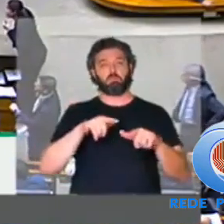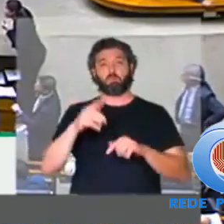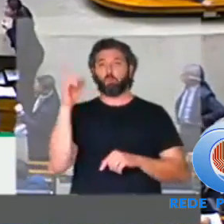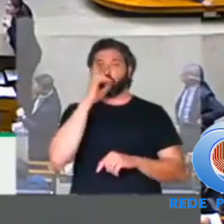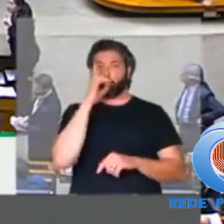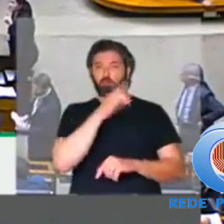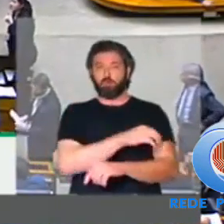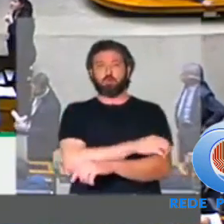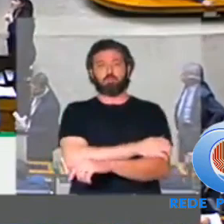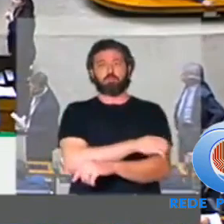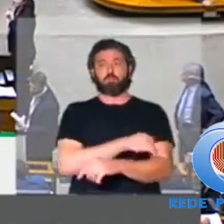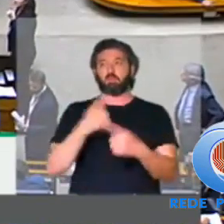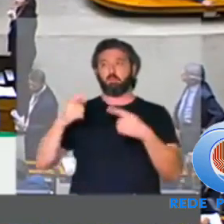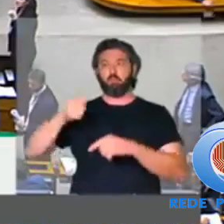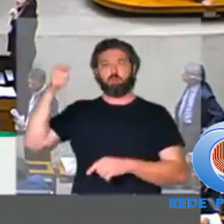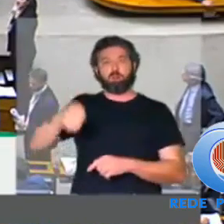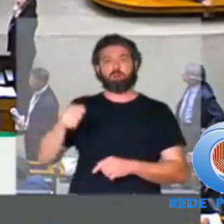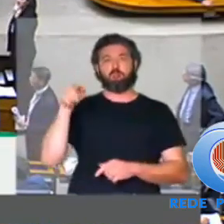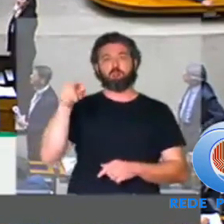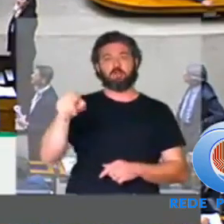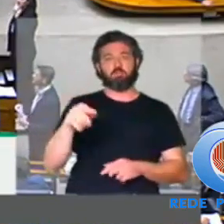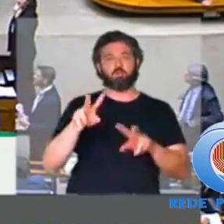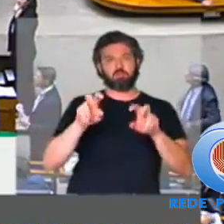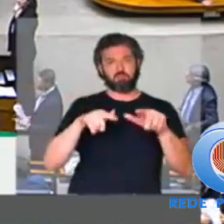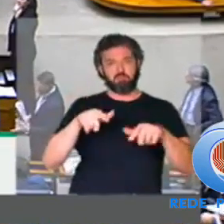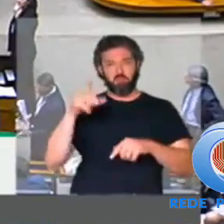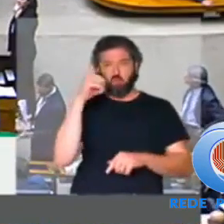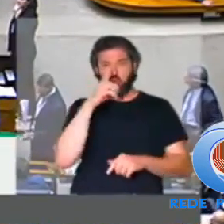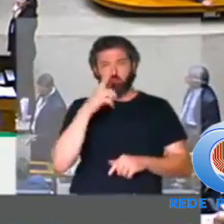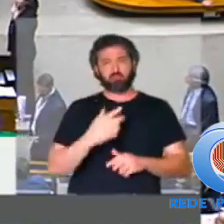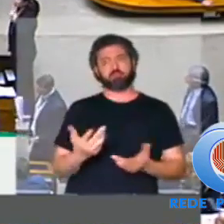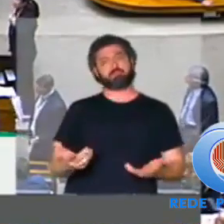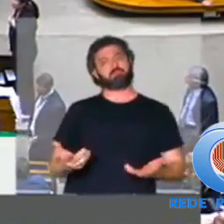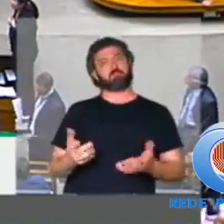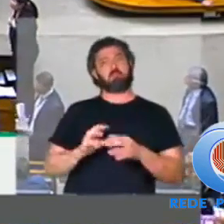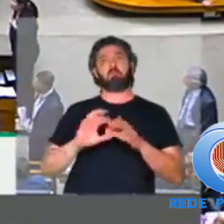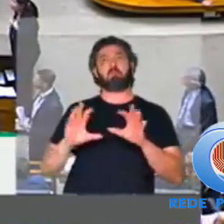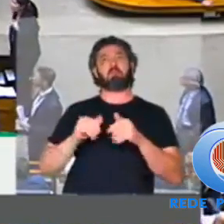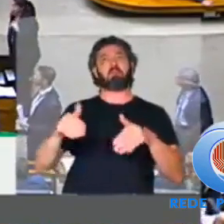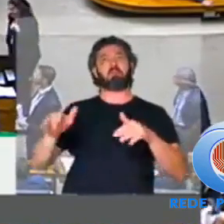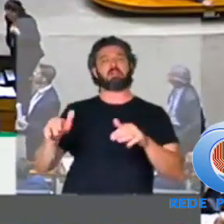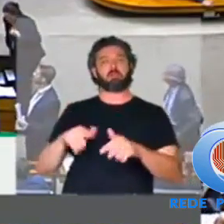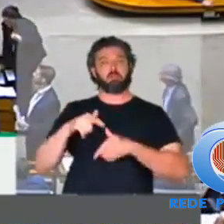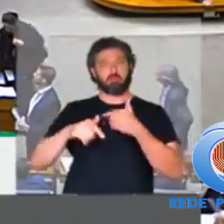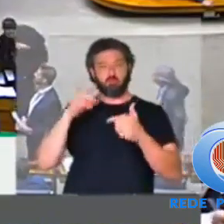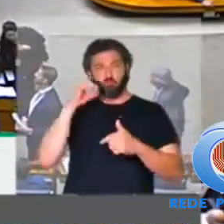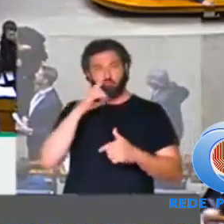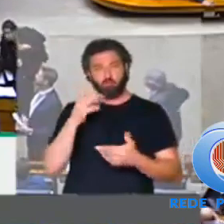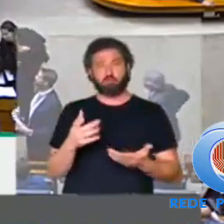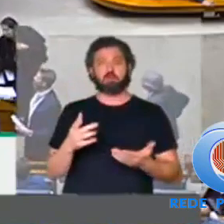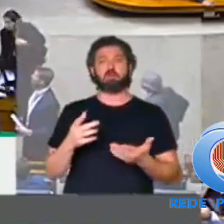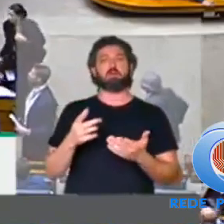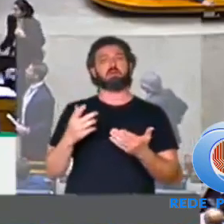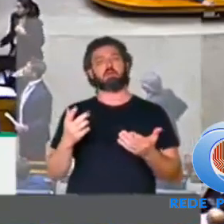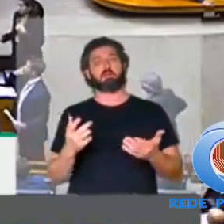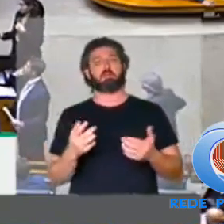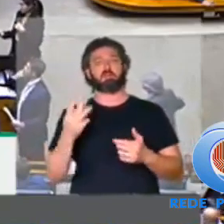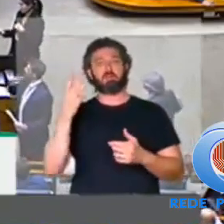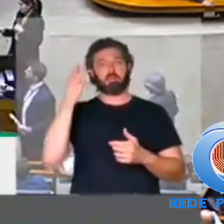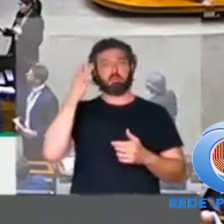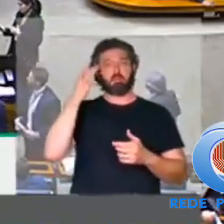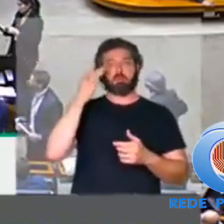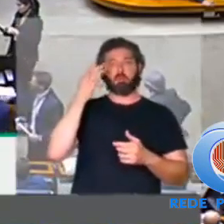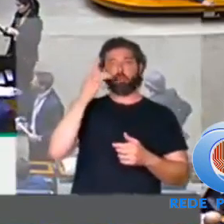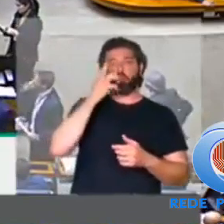aos domingos, né? A oposição está batendo firme nesse ponto da medida provisória, essa permissão de se trabalhar aos domingos, tendo 3